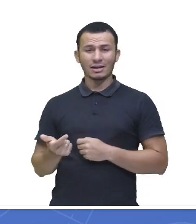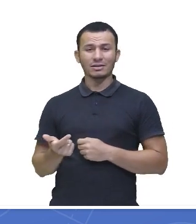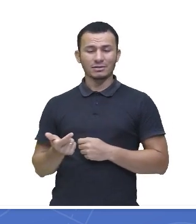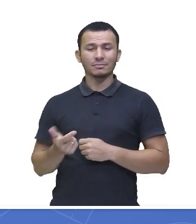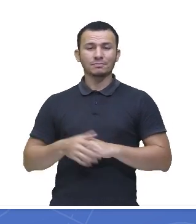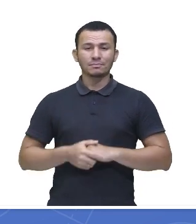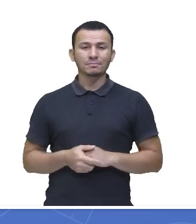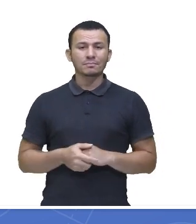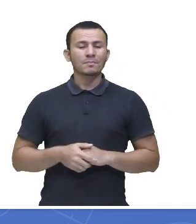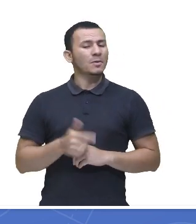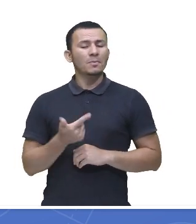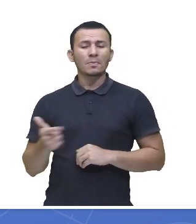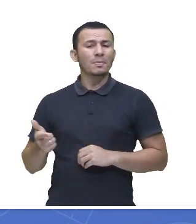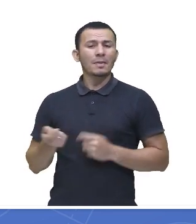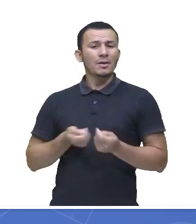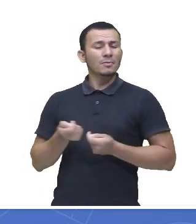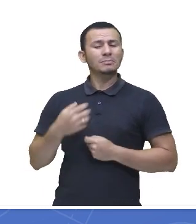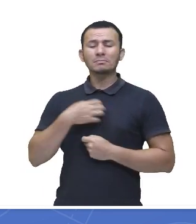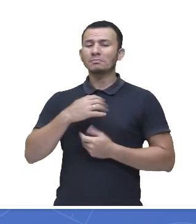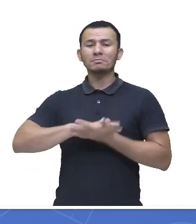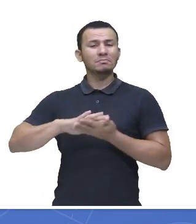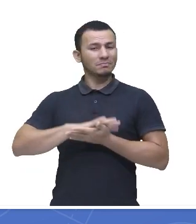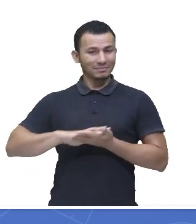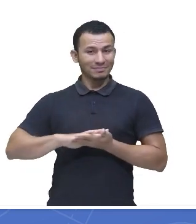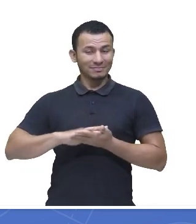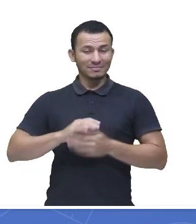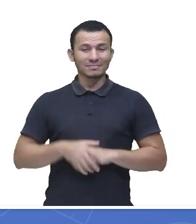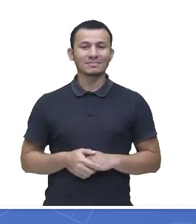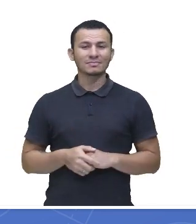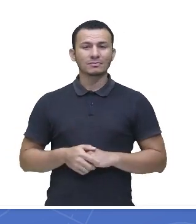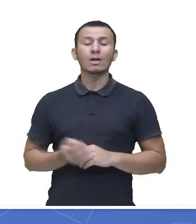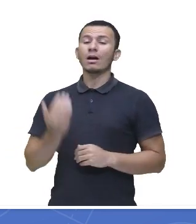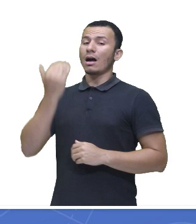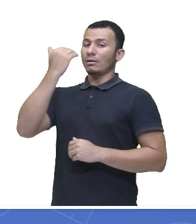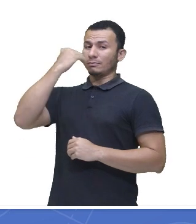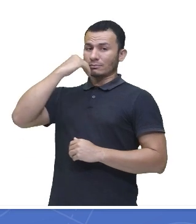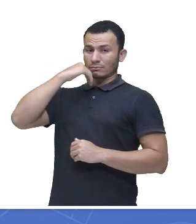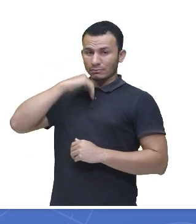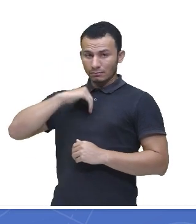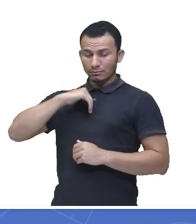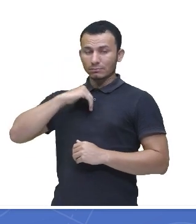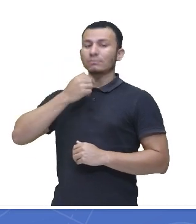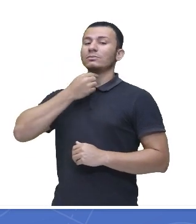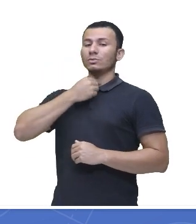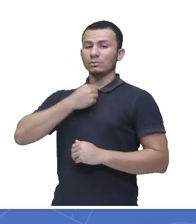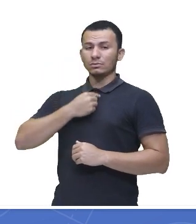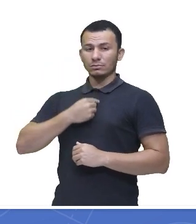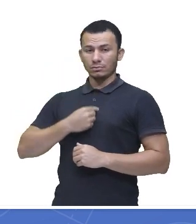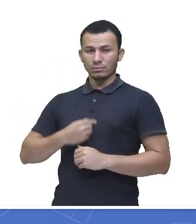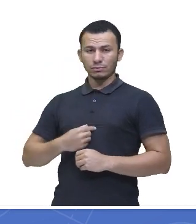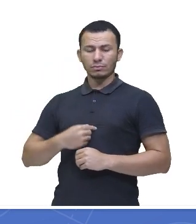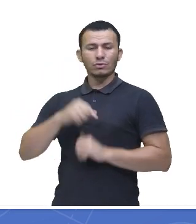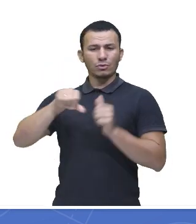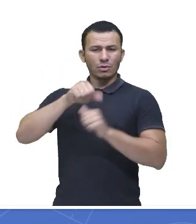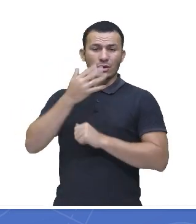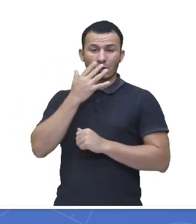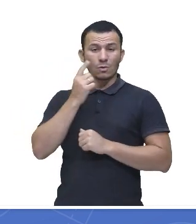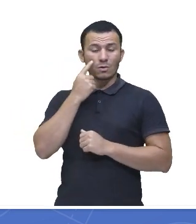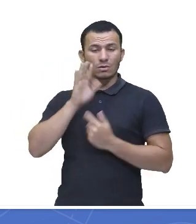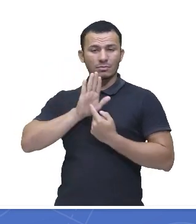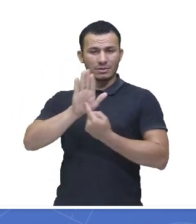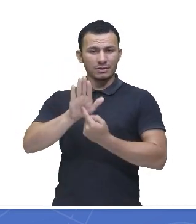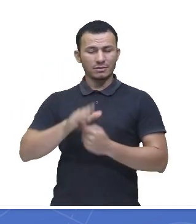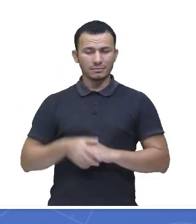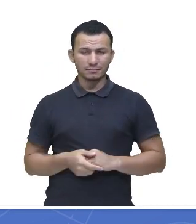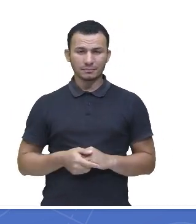controlo, tá? Nem sinto, ok? Ele começa lá no esôfago. Deixa eu trocar aqui a minha cor,